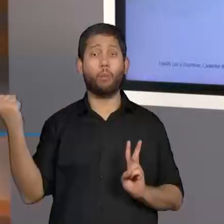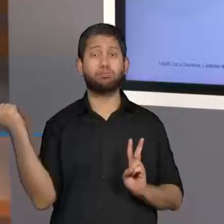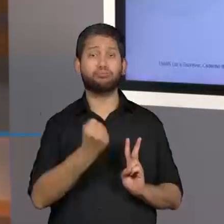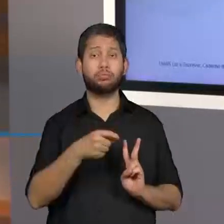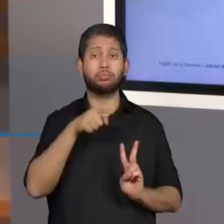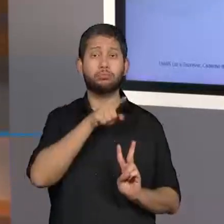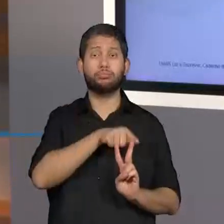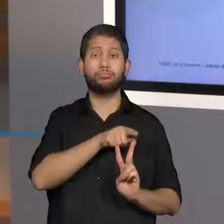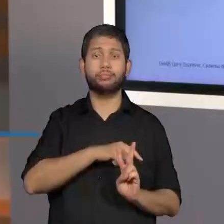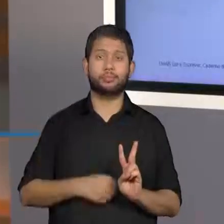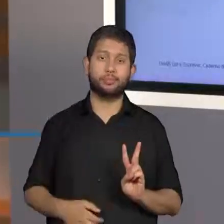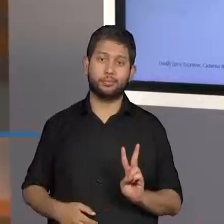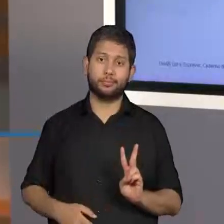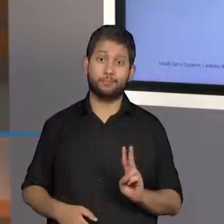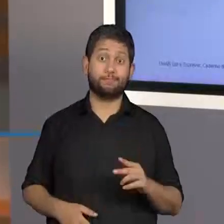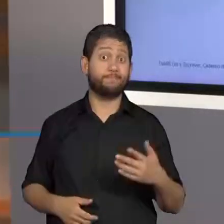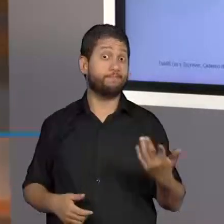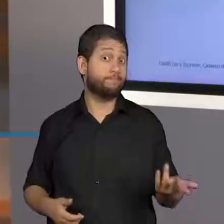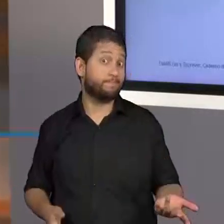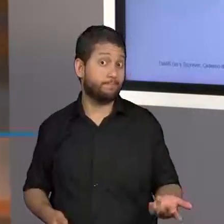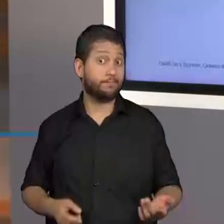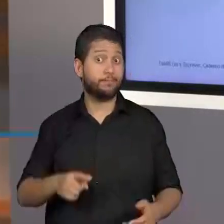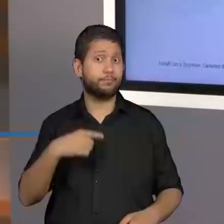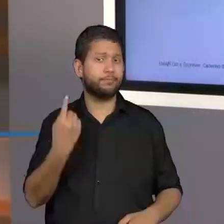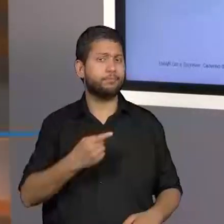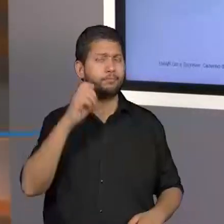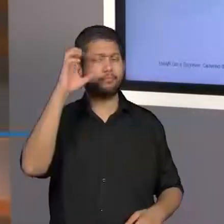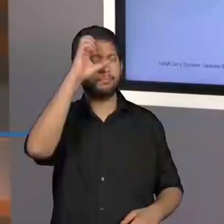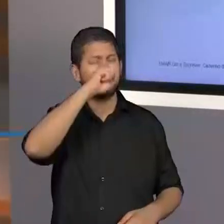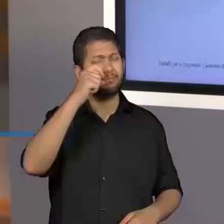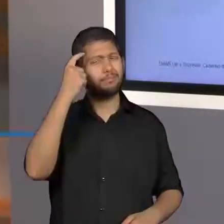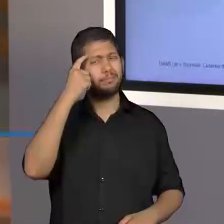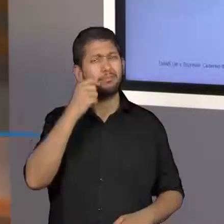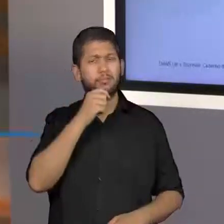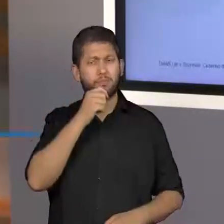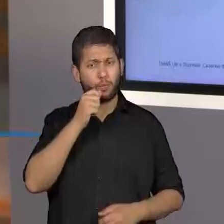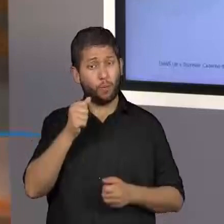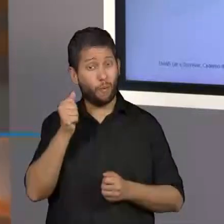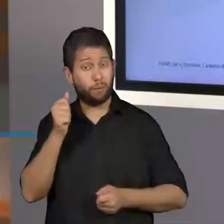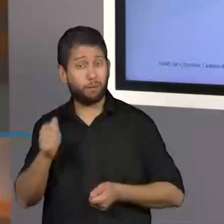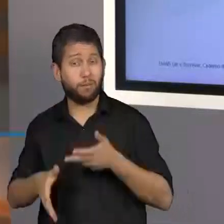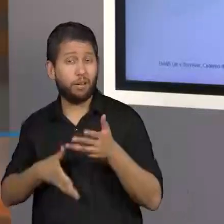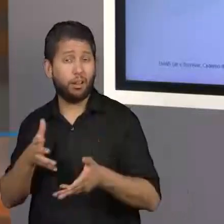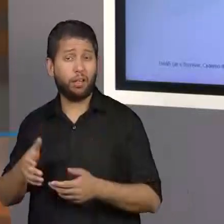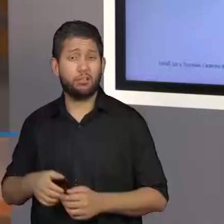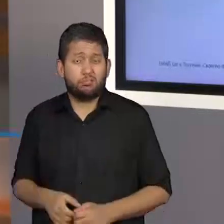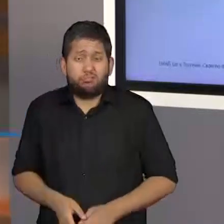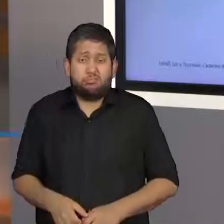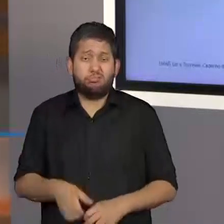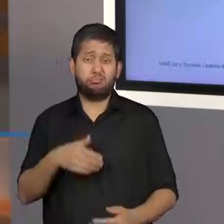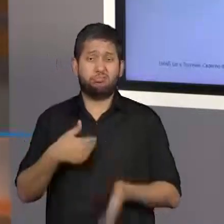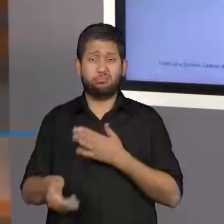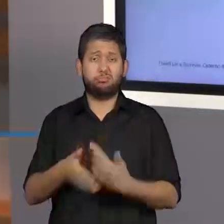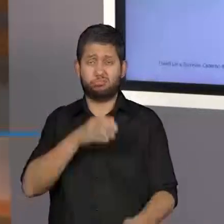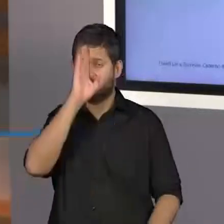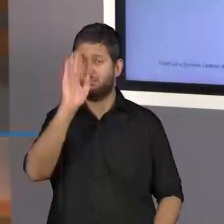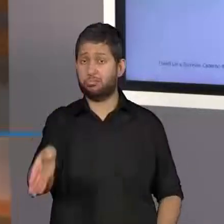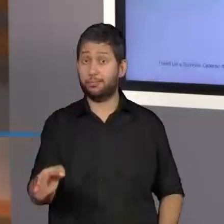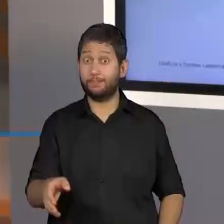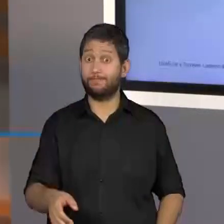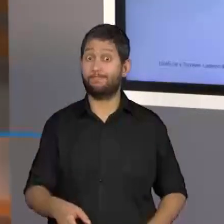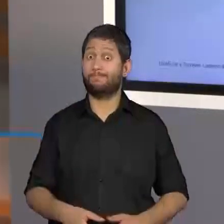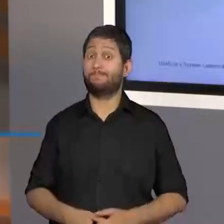que, antes de falar, pensar qual é o melhor formato? Como eu posso dizer aquilo que eu estou